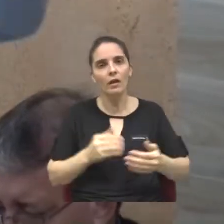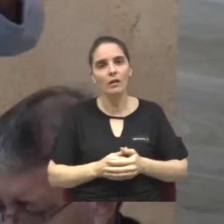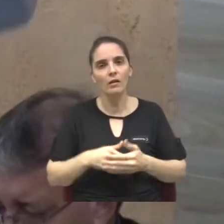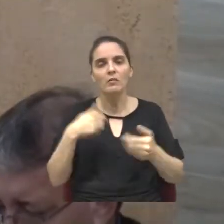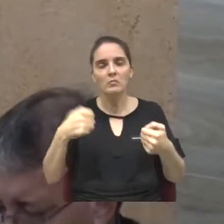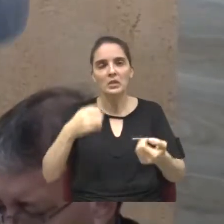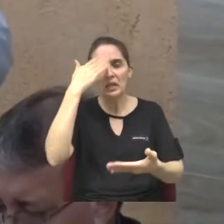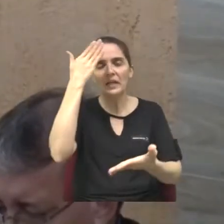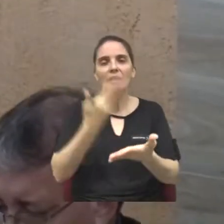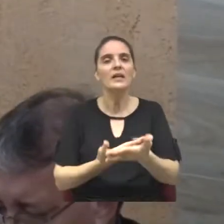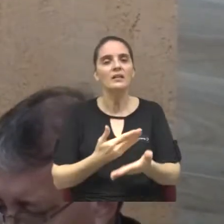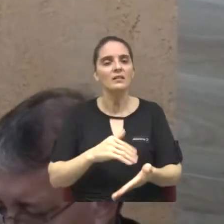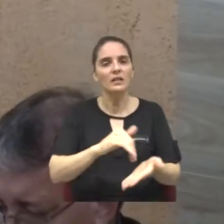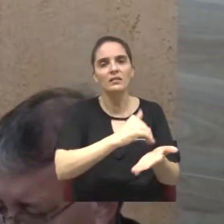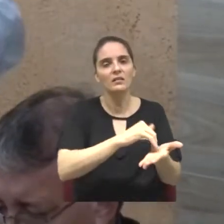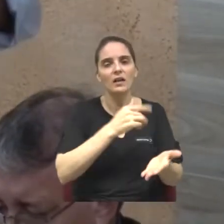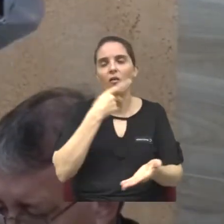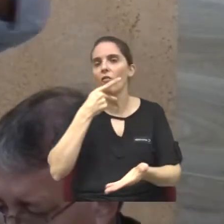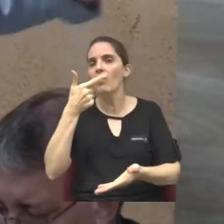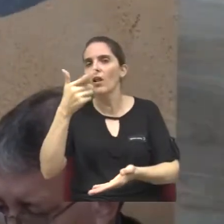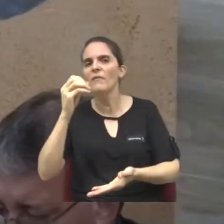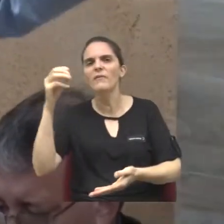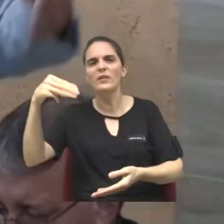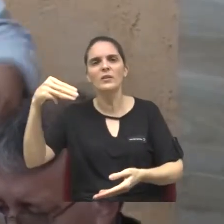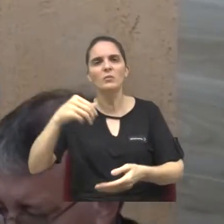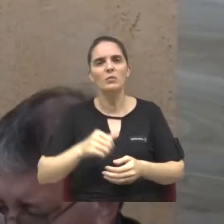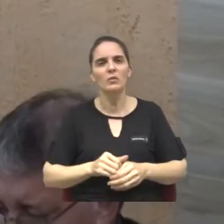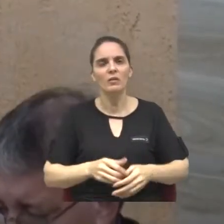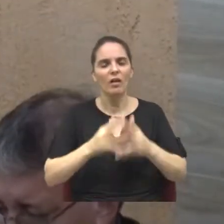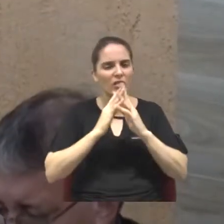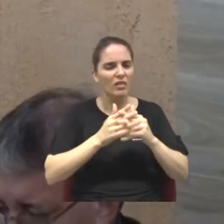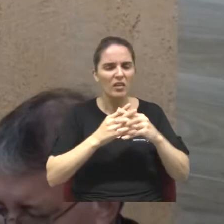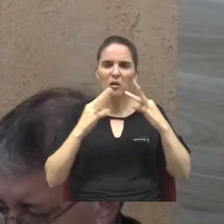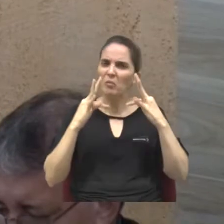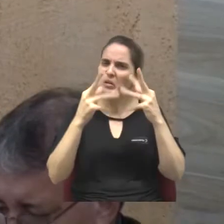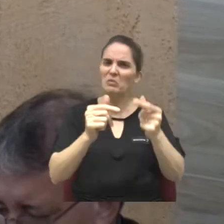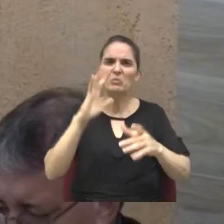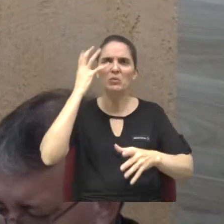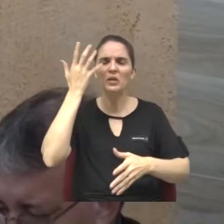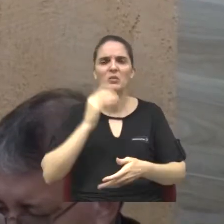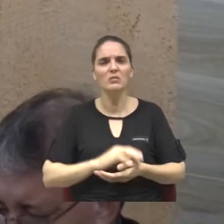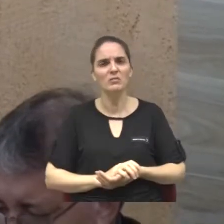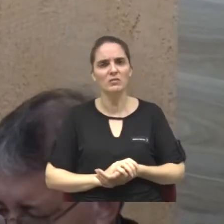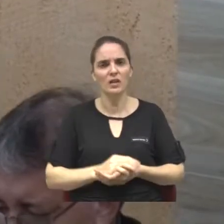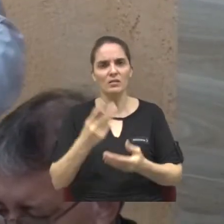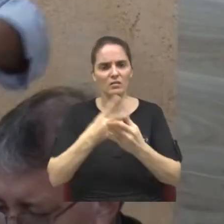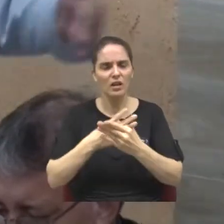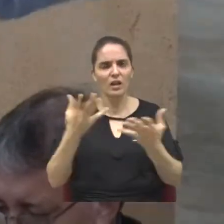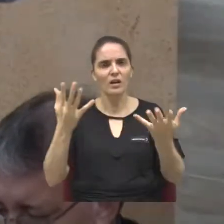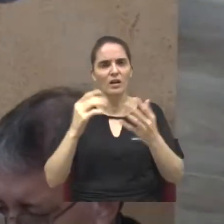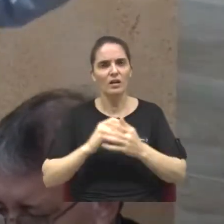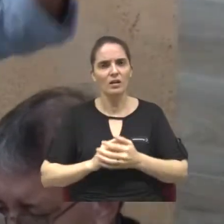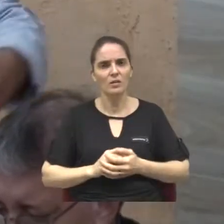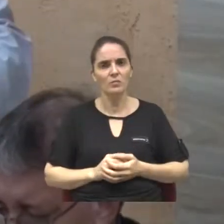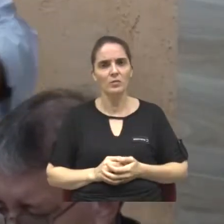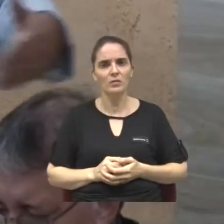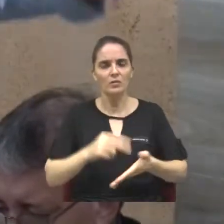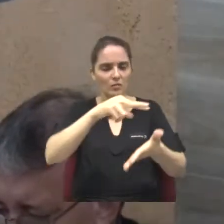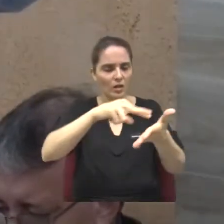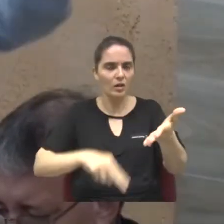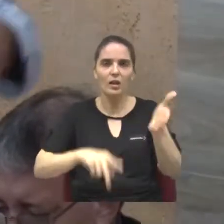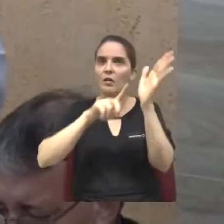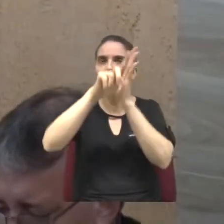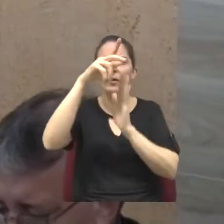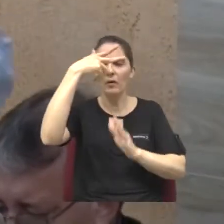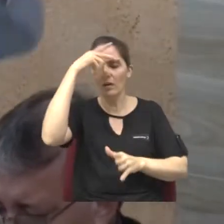que vem aqui e fala 20 minutos, atrapalhando todo o trâmite do expediente, onde não dá tempo de ler requerimento, não dá tempo